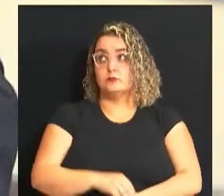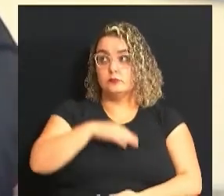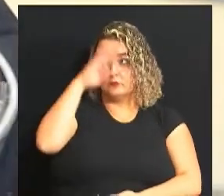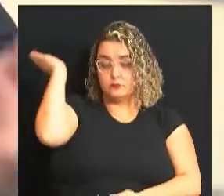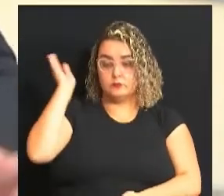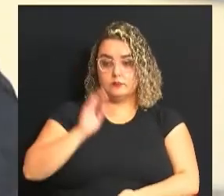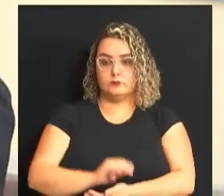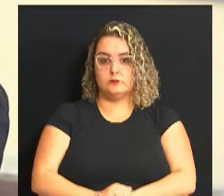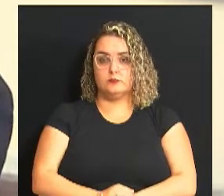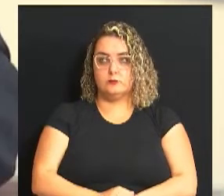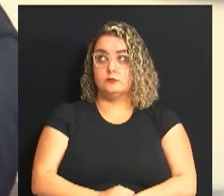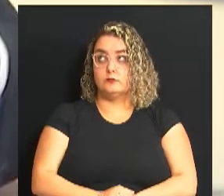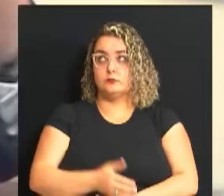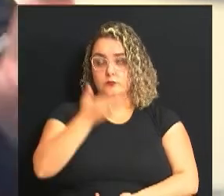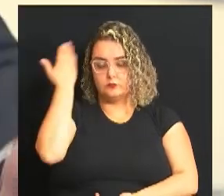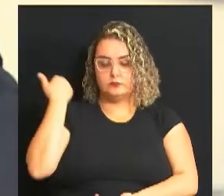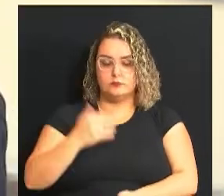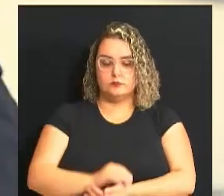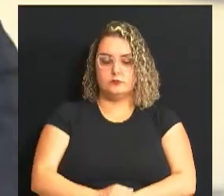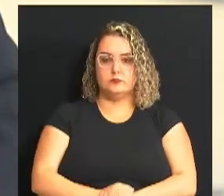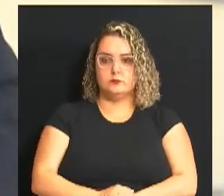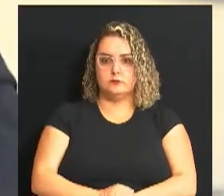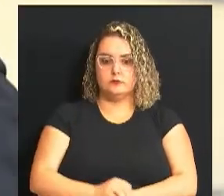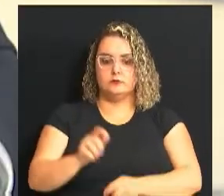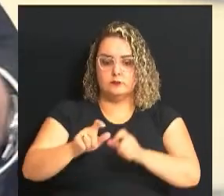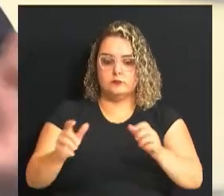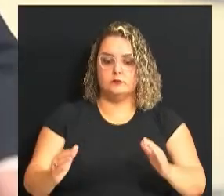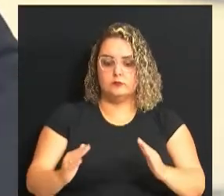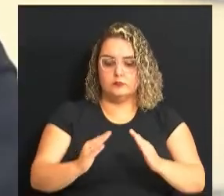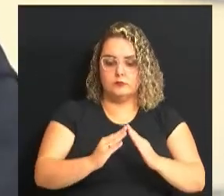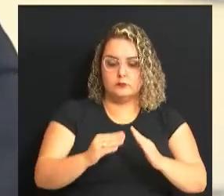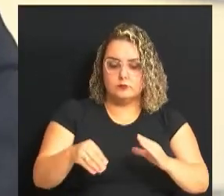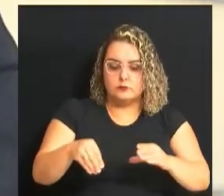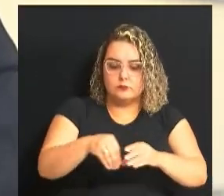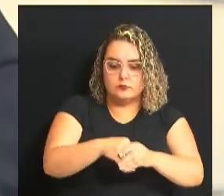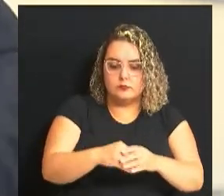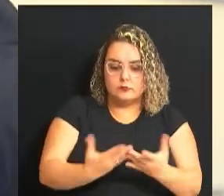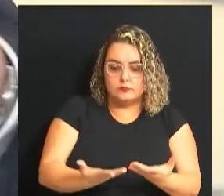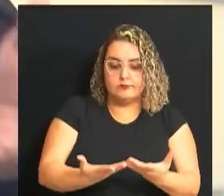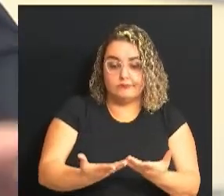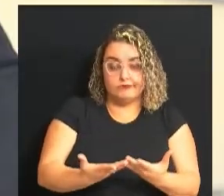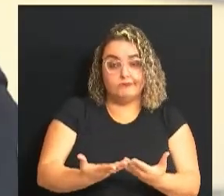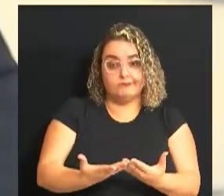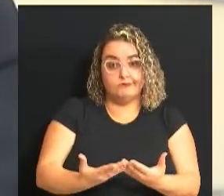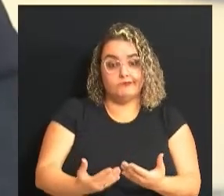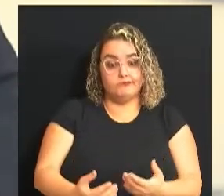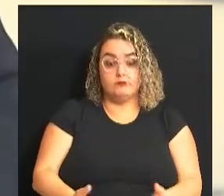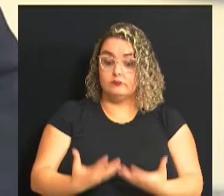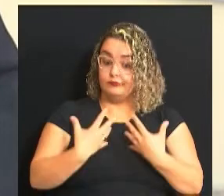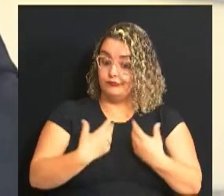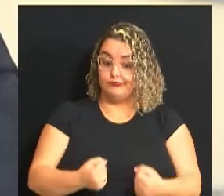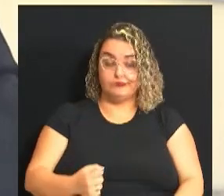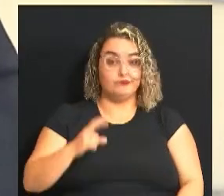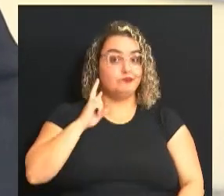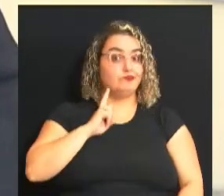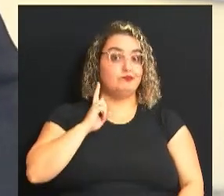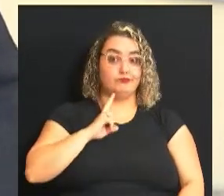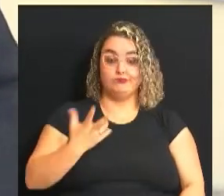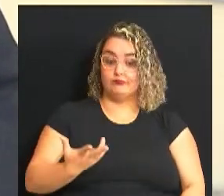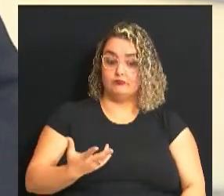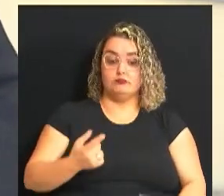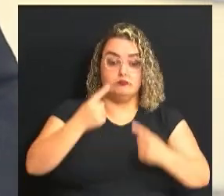estavam mais fechadas em casa, as crianças estariam mais sujeitas a violências de todo tipo.